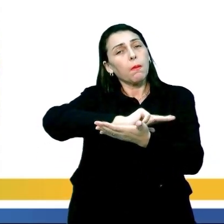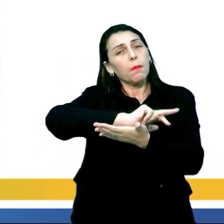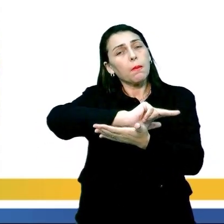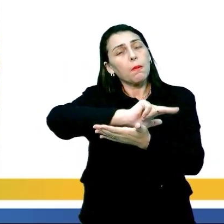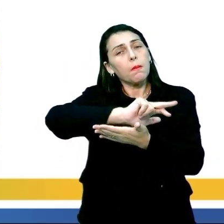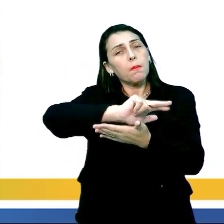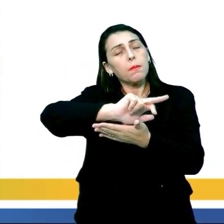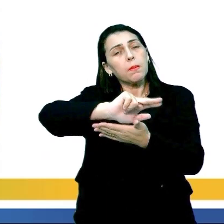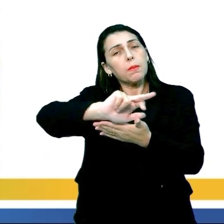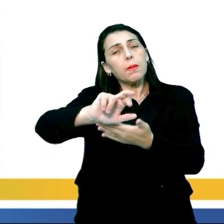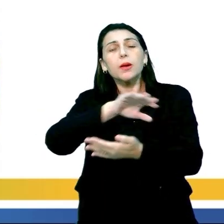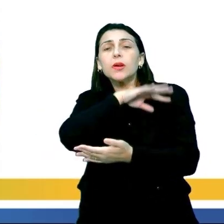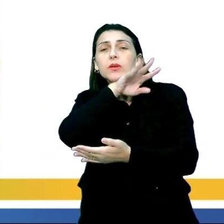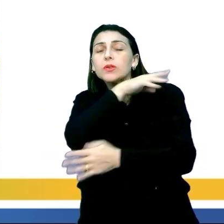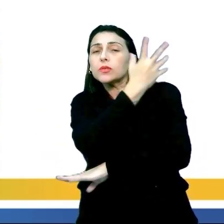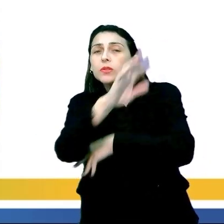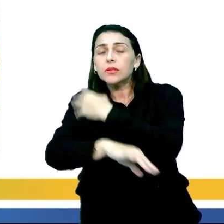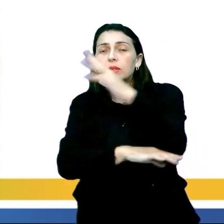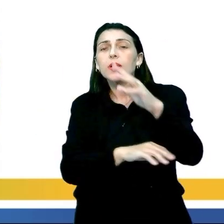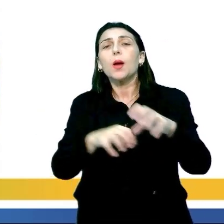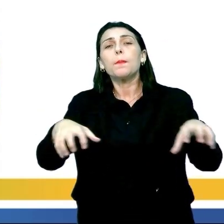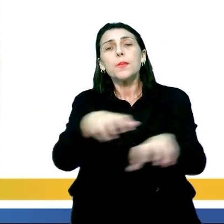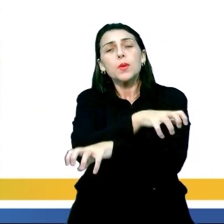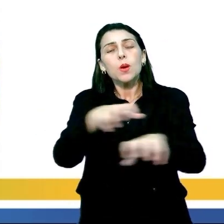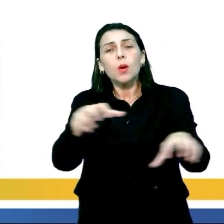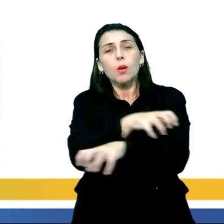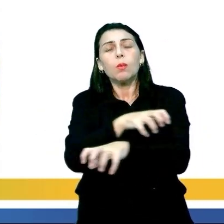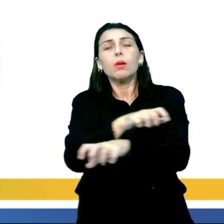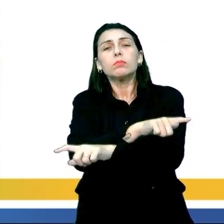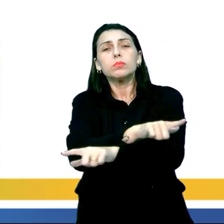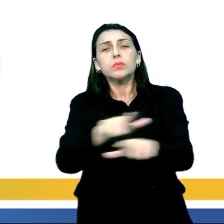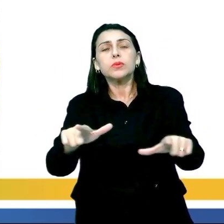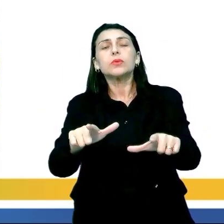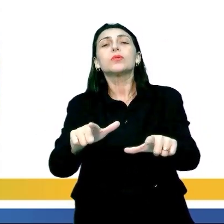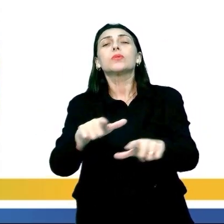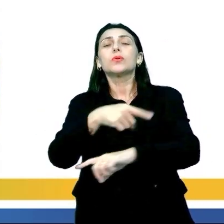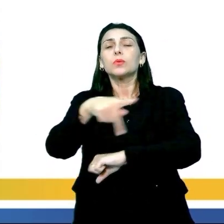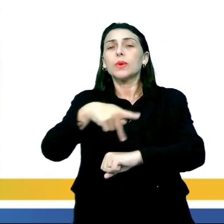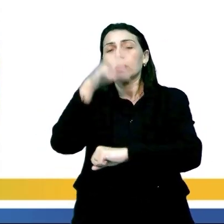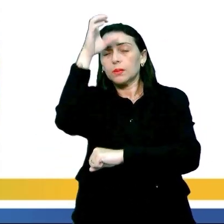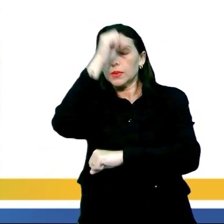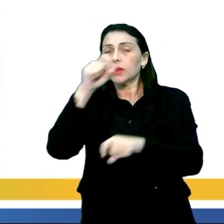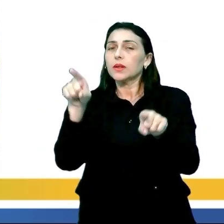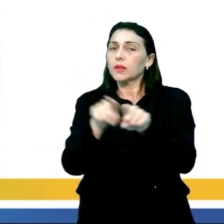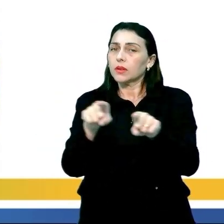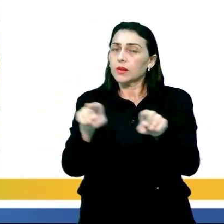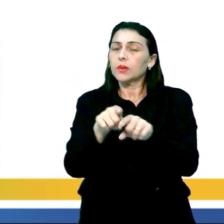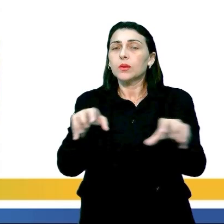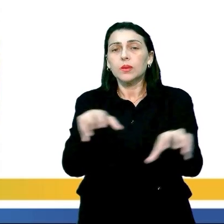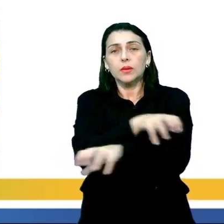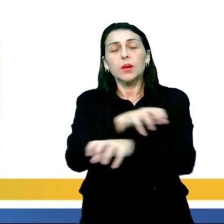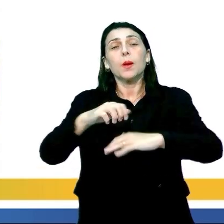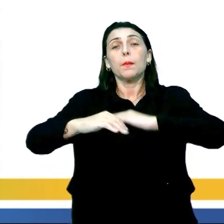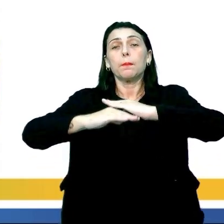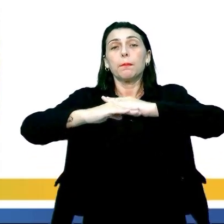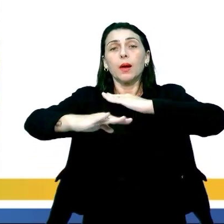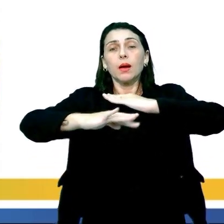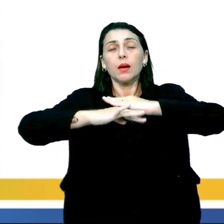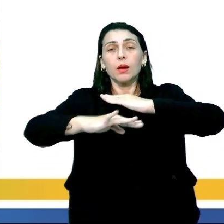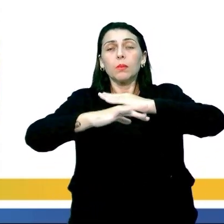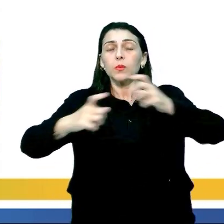do planeta e é um dos biomas mais devastados do país. A gente aprendeu também sobre o bioma do Pampa.